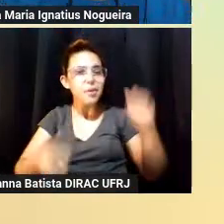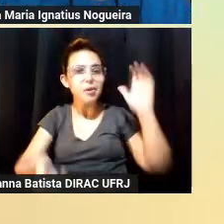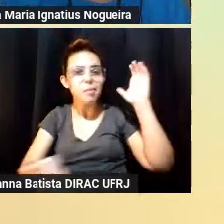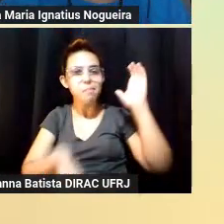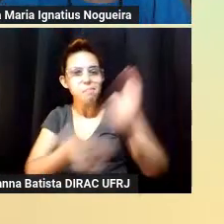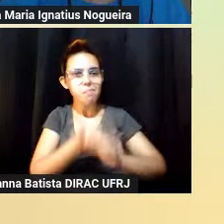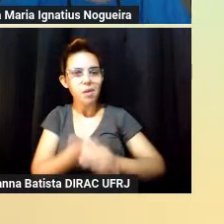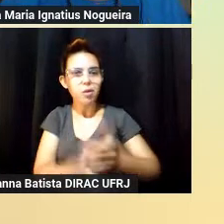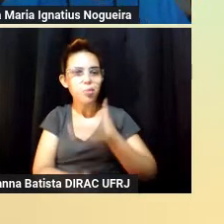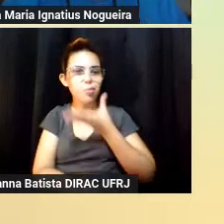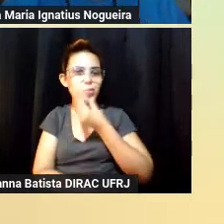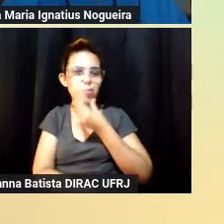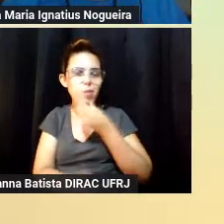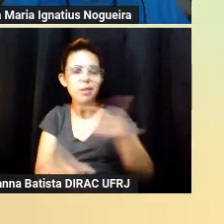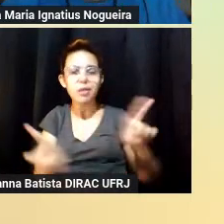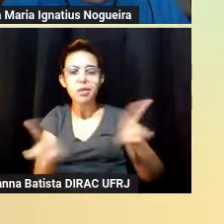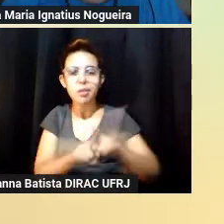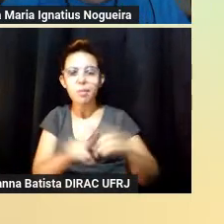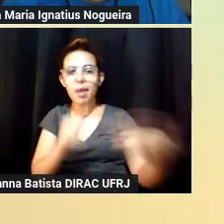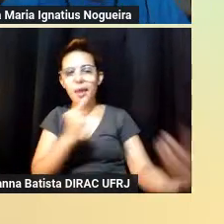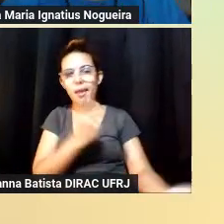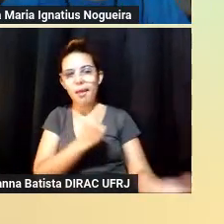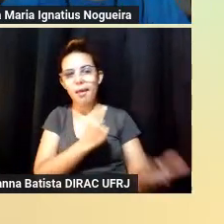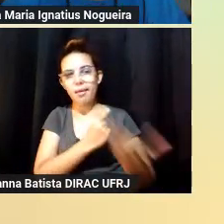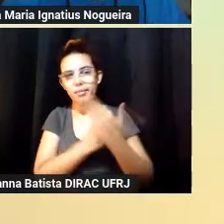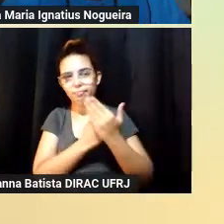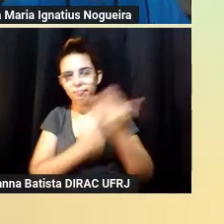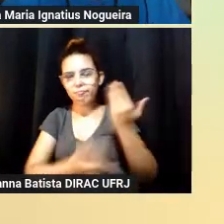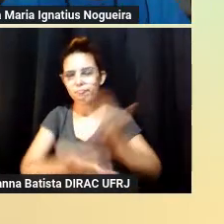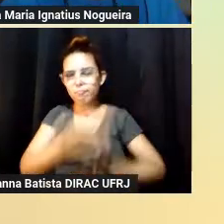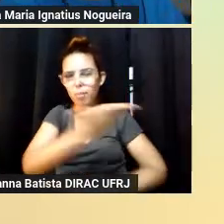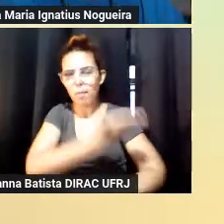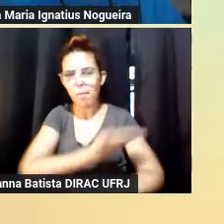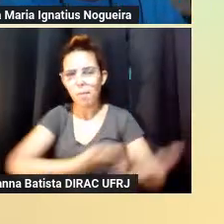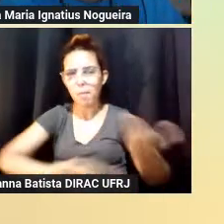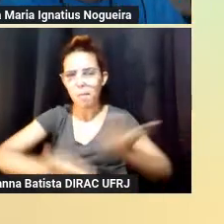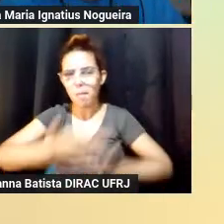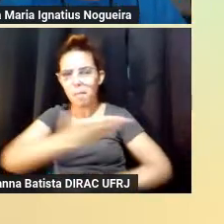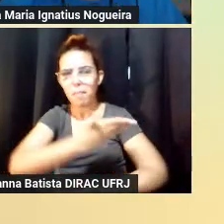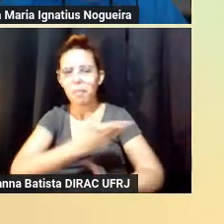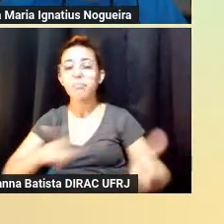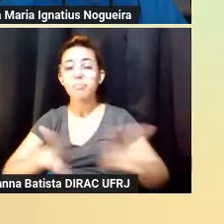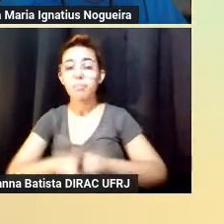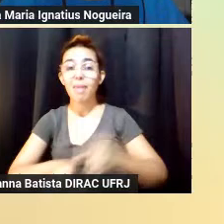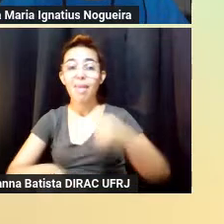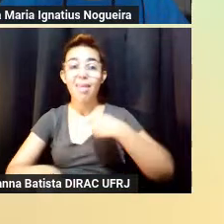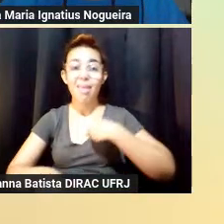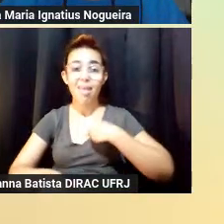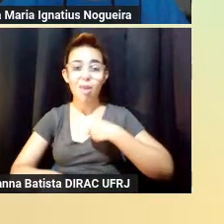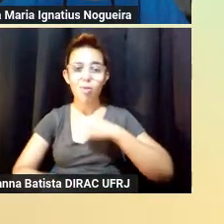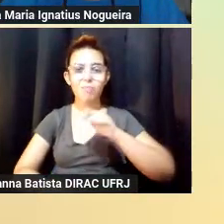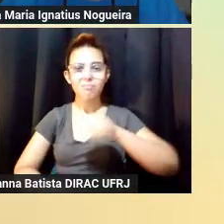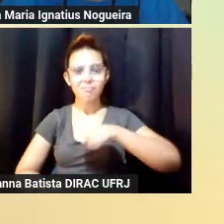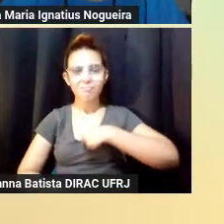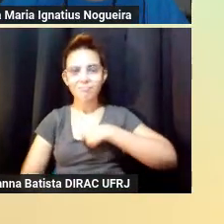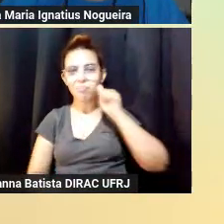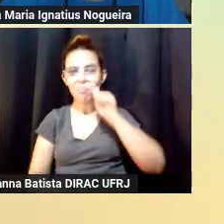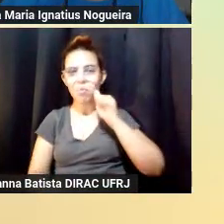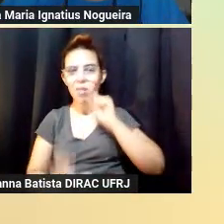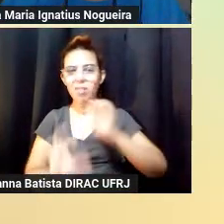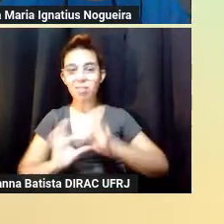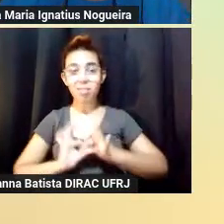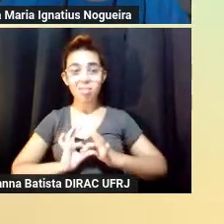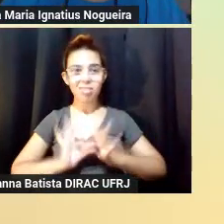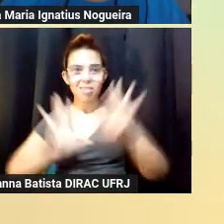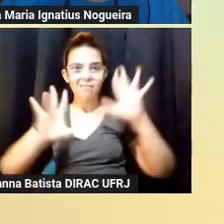eu nunca enfrentei. O que eu passei, eu digo que eu me tornei uma mulher livre quando me casei. Fui muito